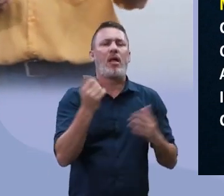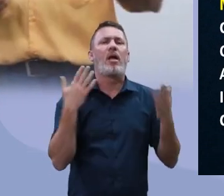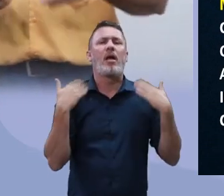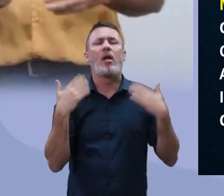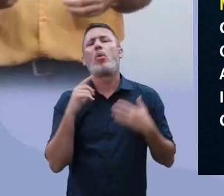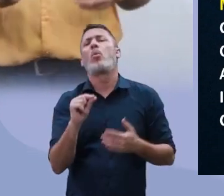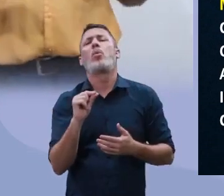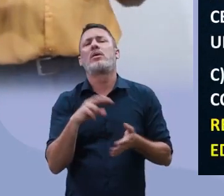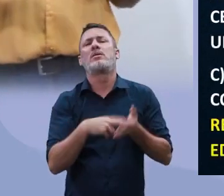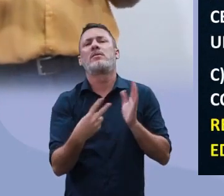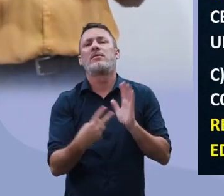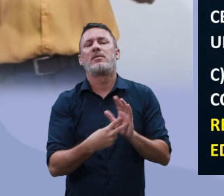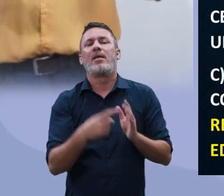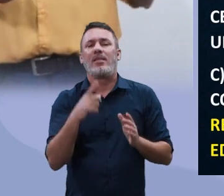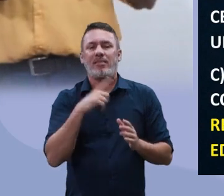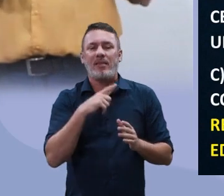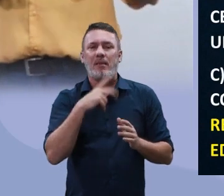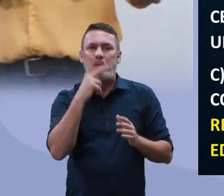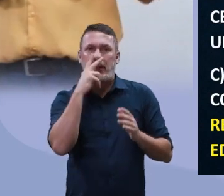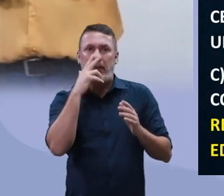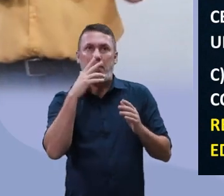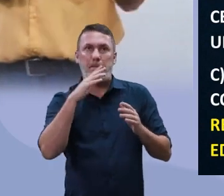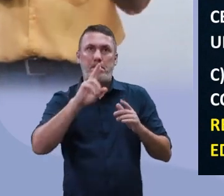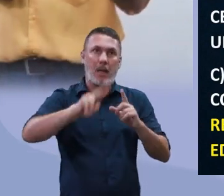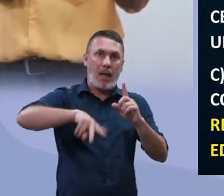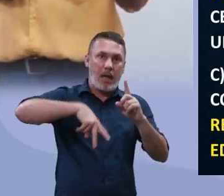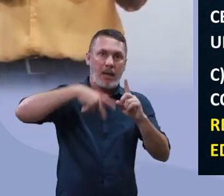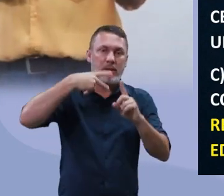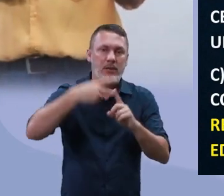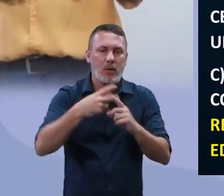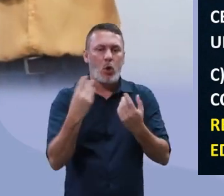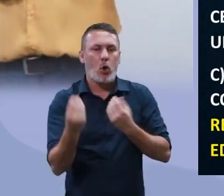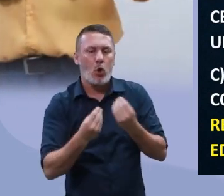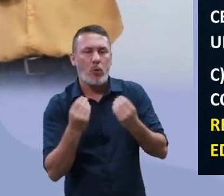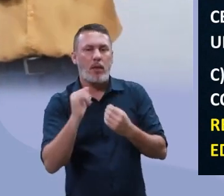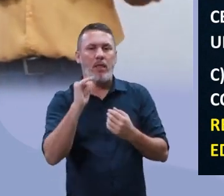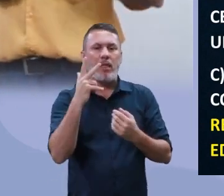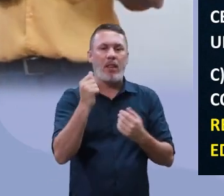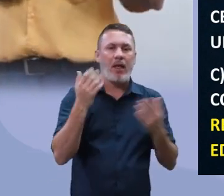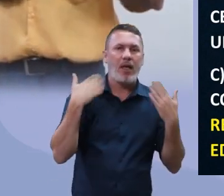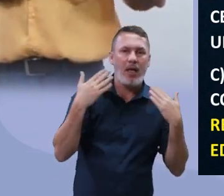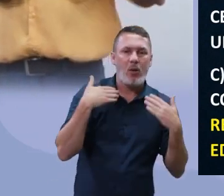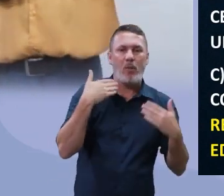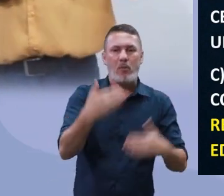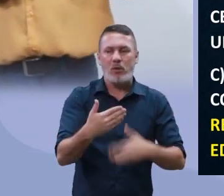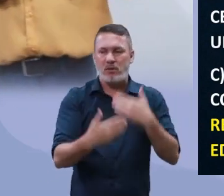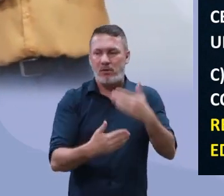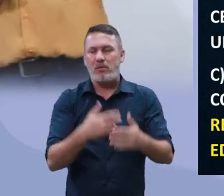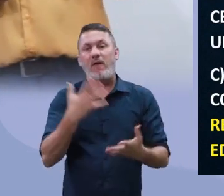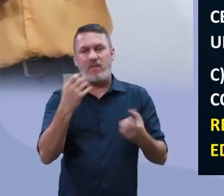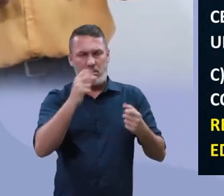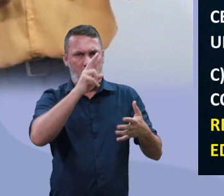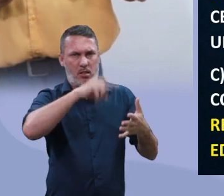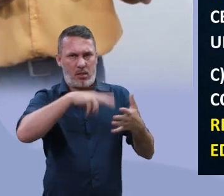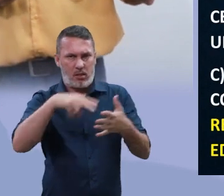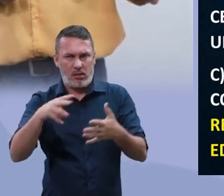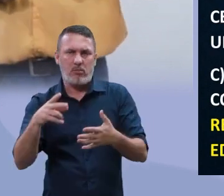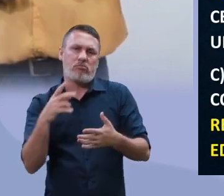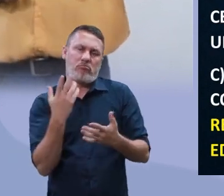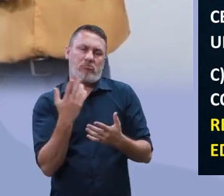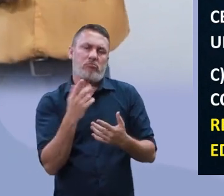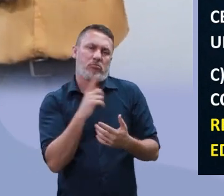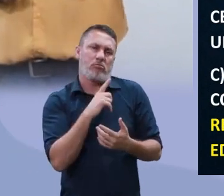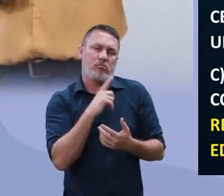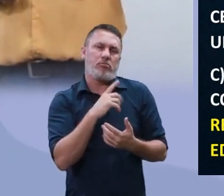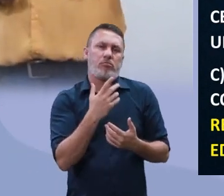de calor? Ou seja, o que vai acentuar o processo de ilha de calor? Aí vamos lá, ó, fazendo uma